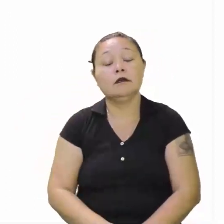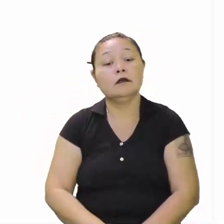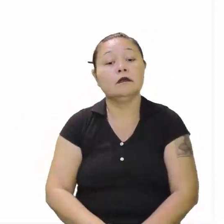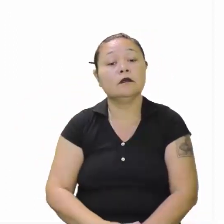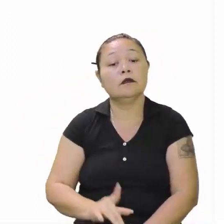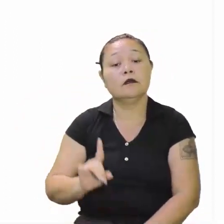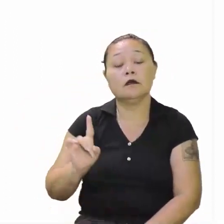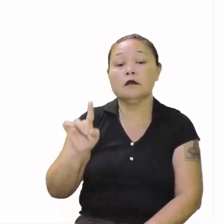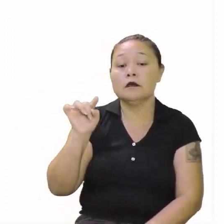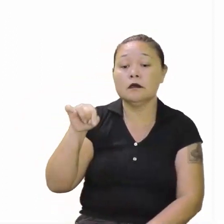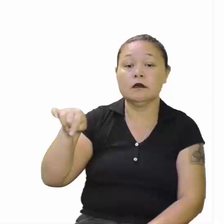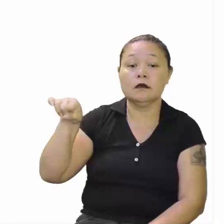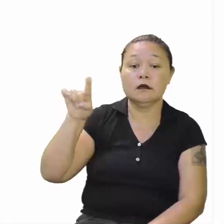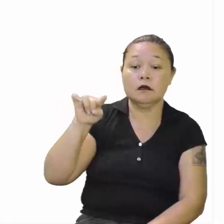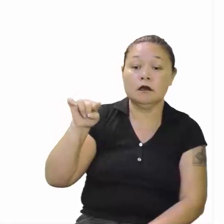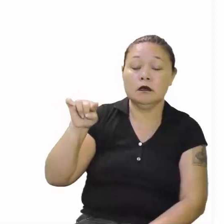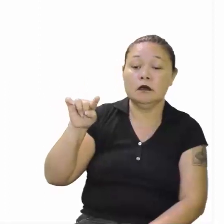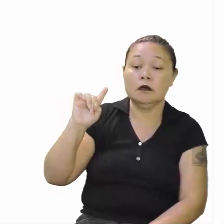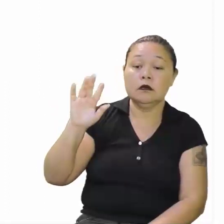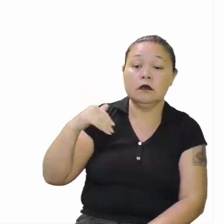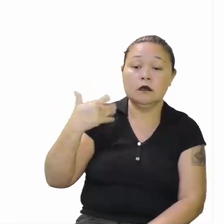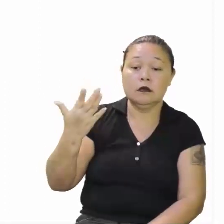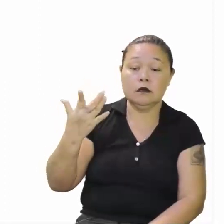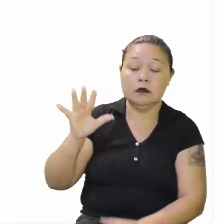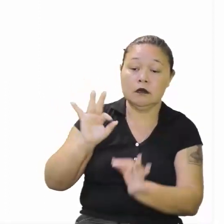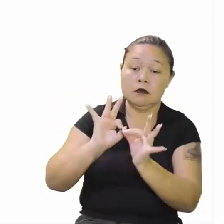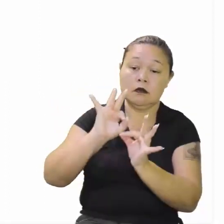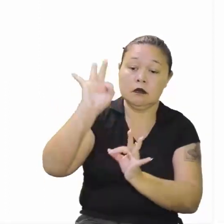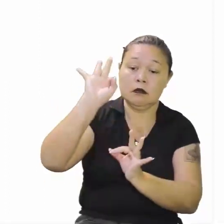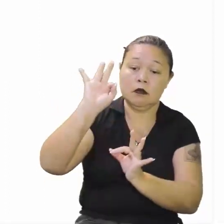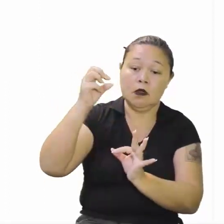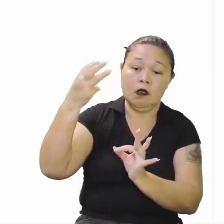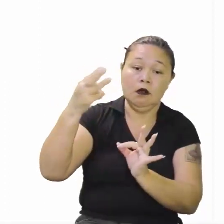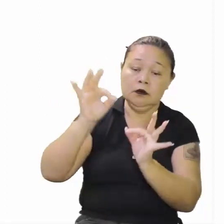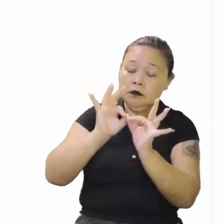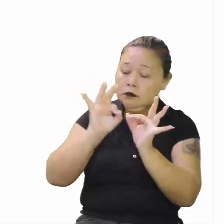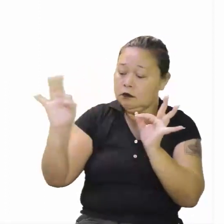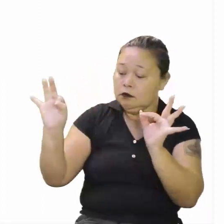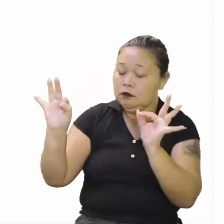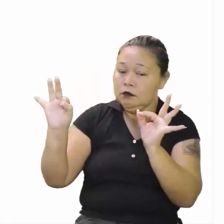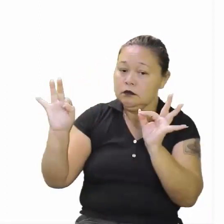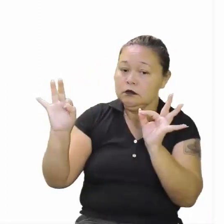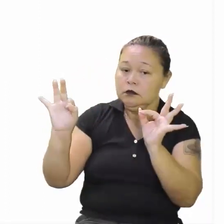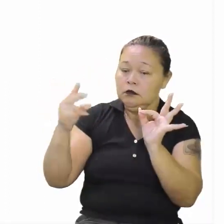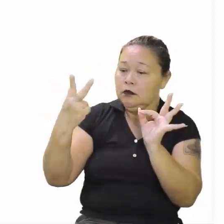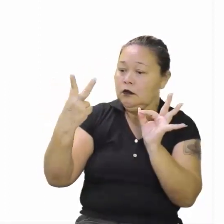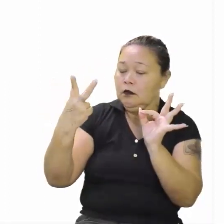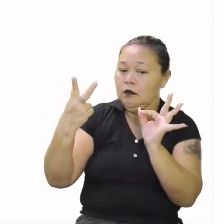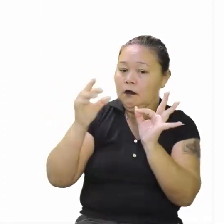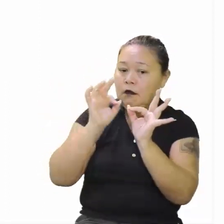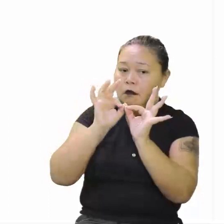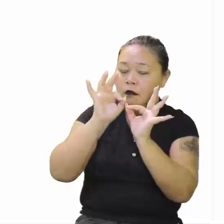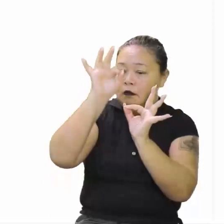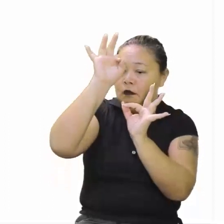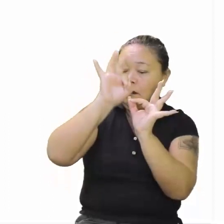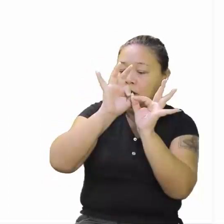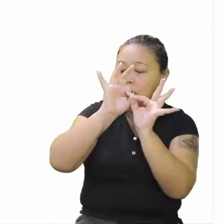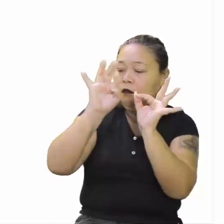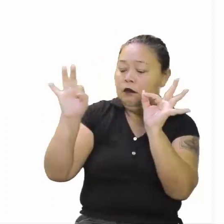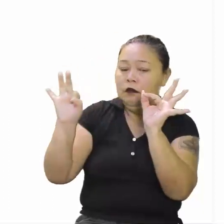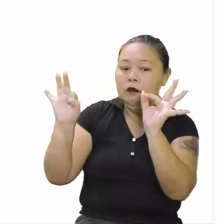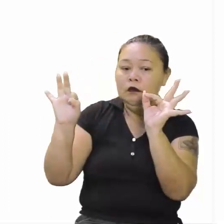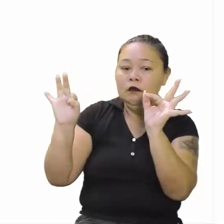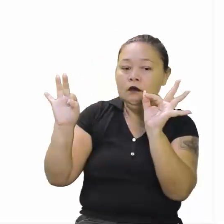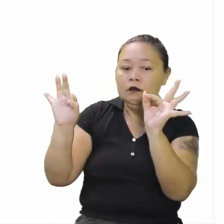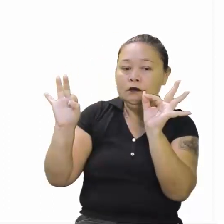eu estou trabalhando. Quando eu tenho 1 metro, eu tenho comprimento. Quando eu tenho 2 metros, metro vezes metro, eu